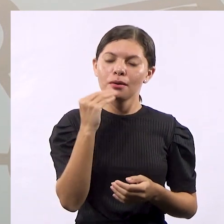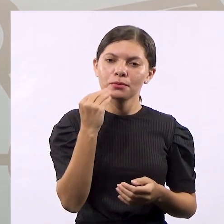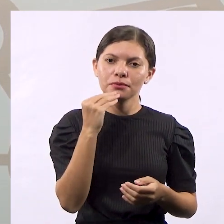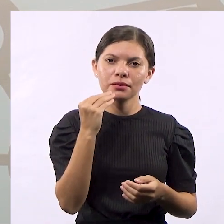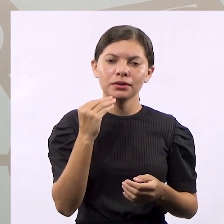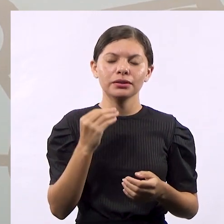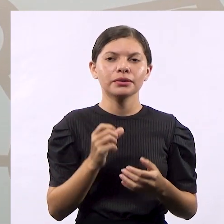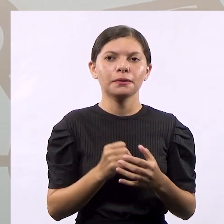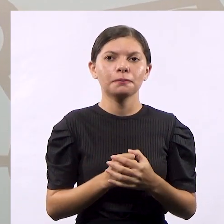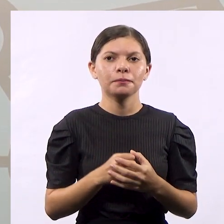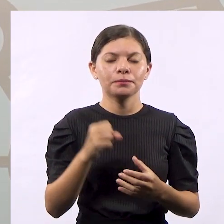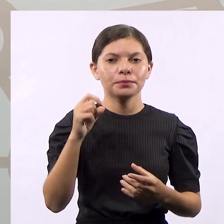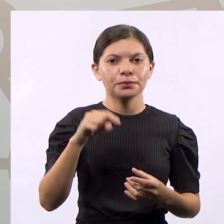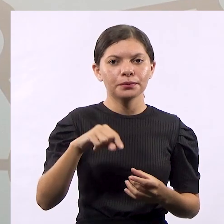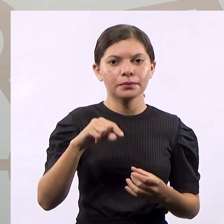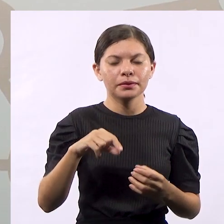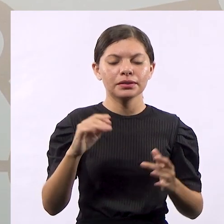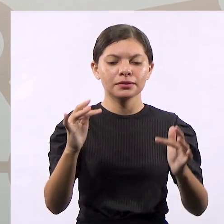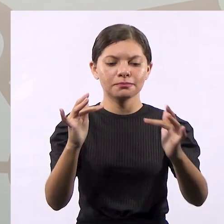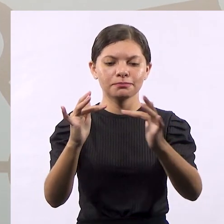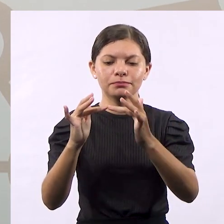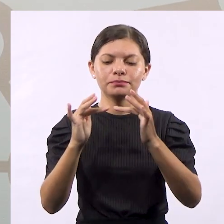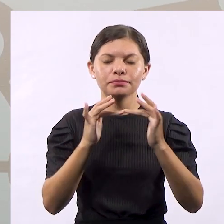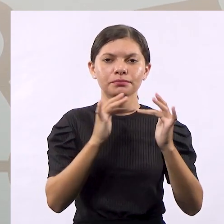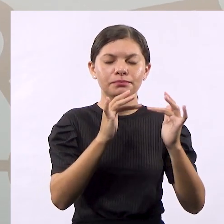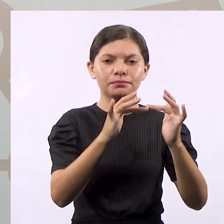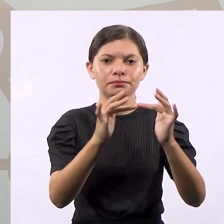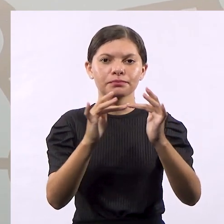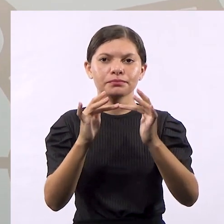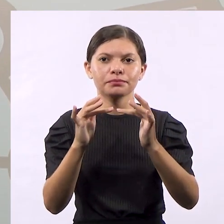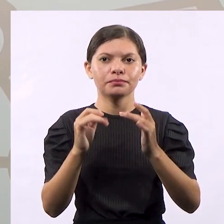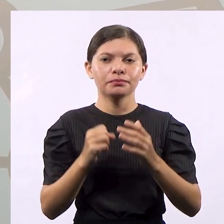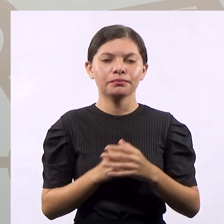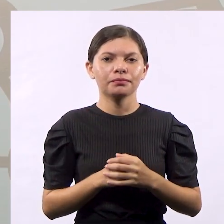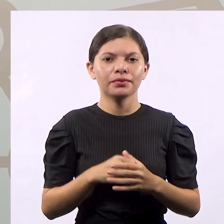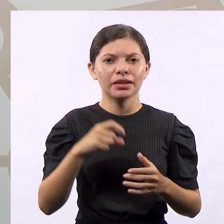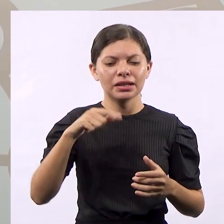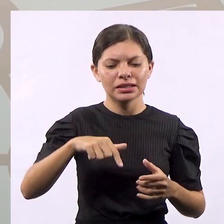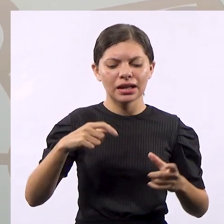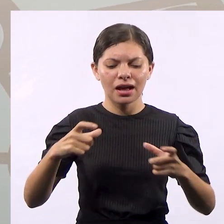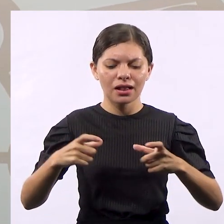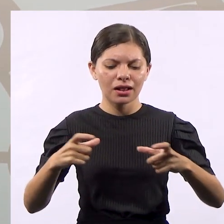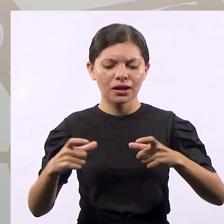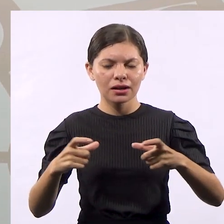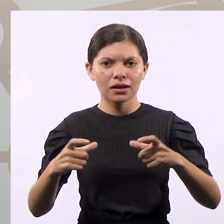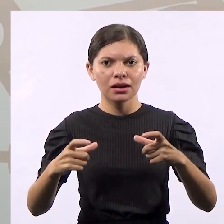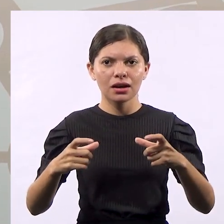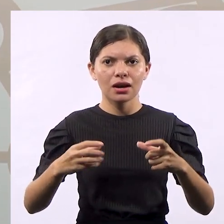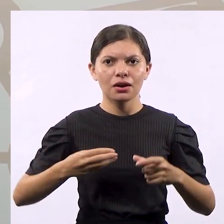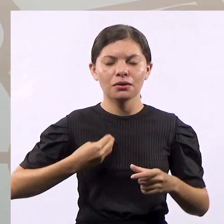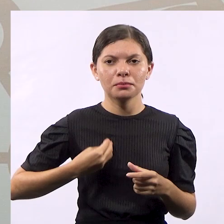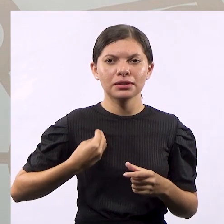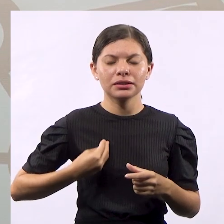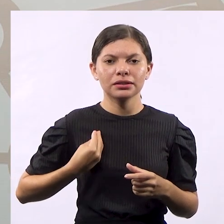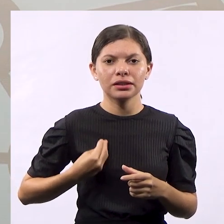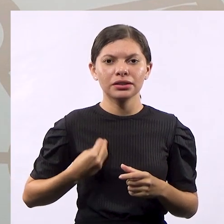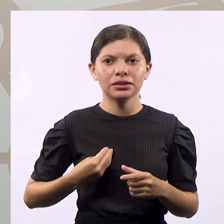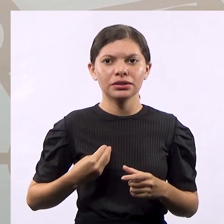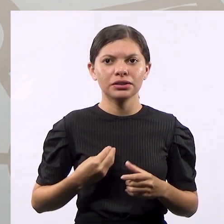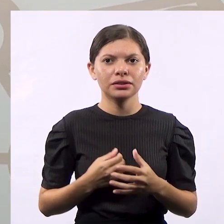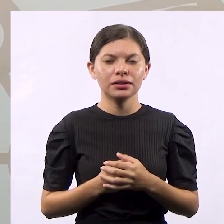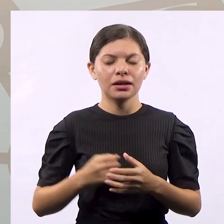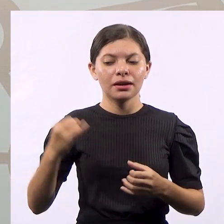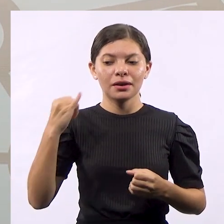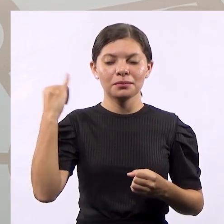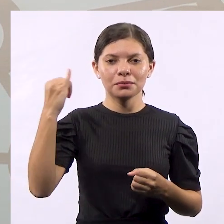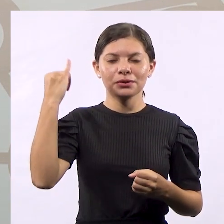vocês. Aproveitem bastante, né, porque esse contato, esse estar no local, né, é